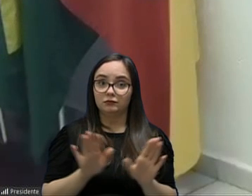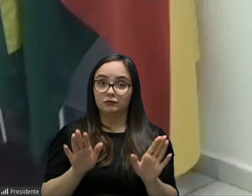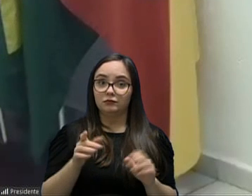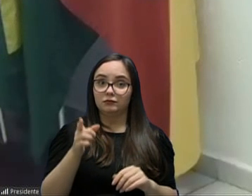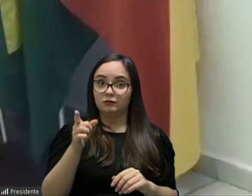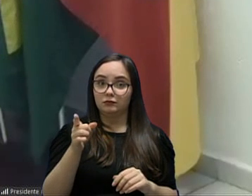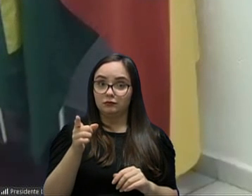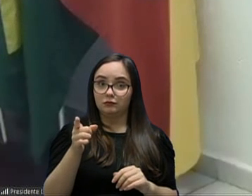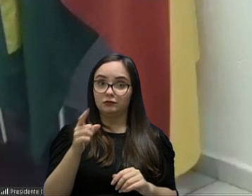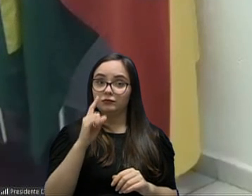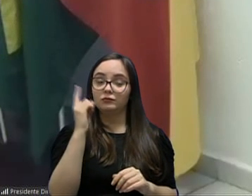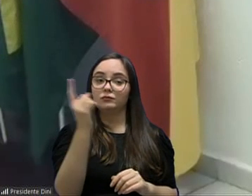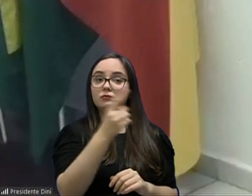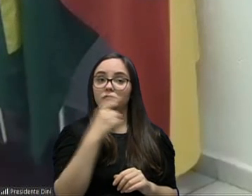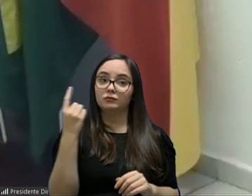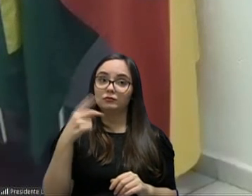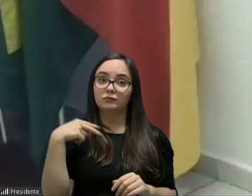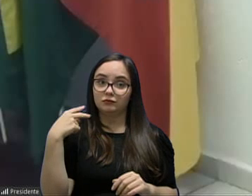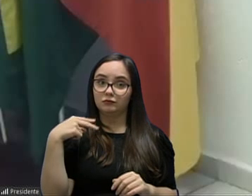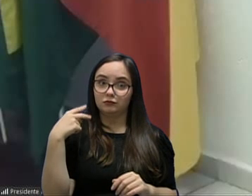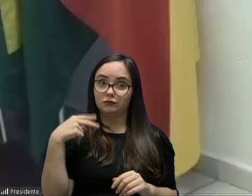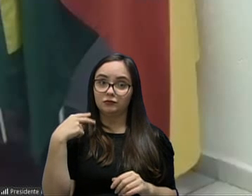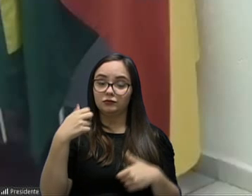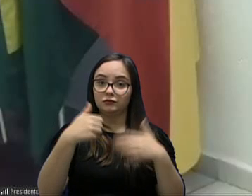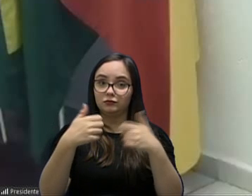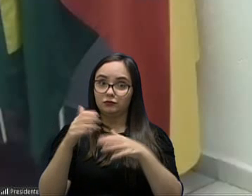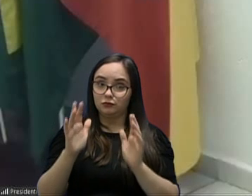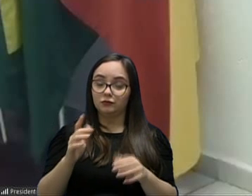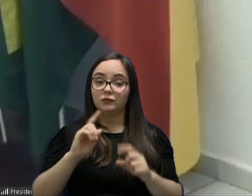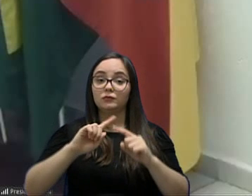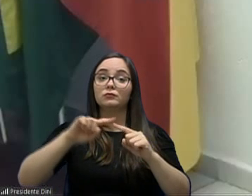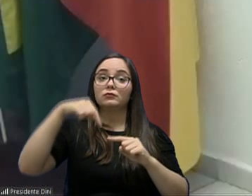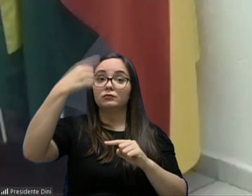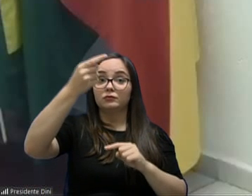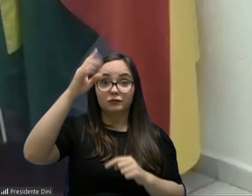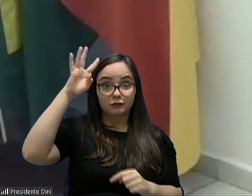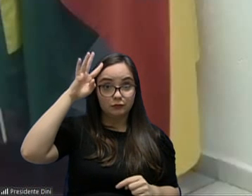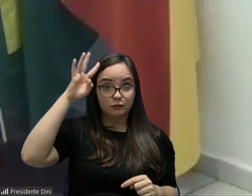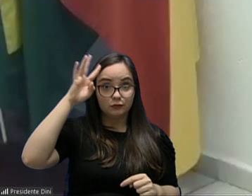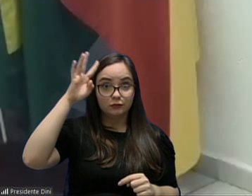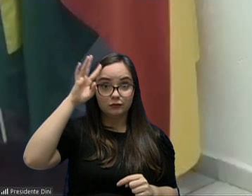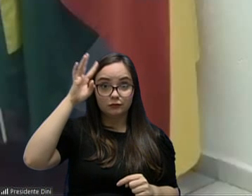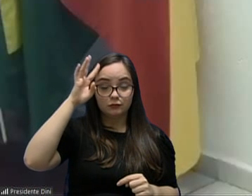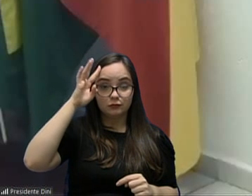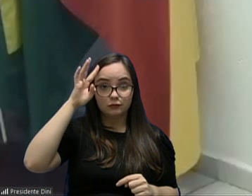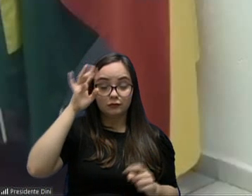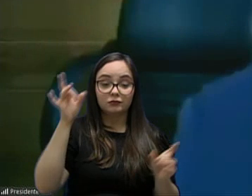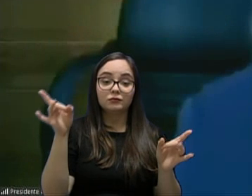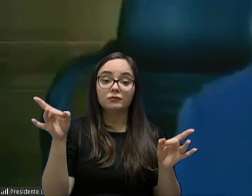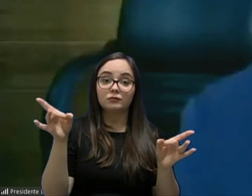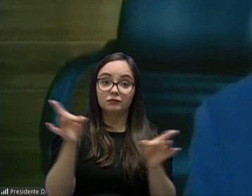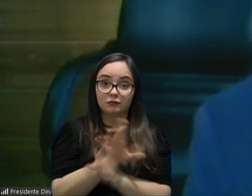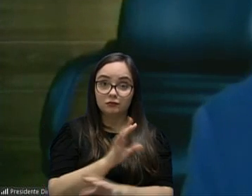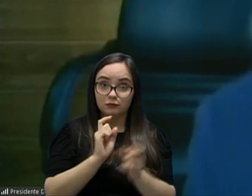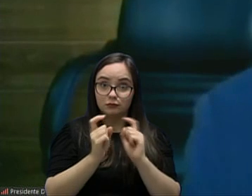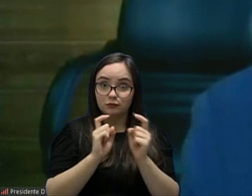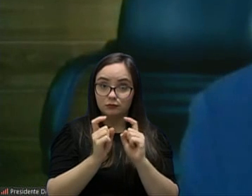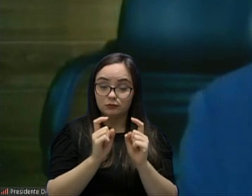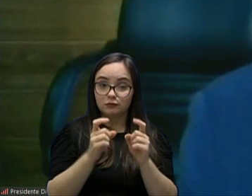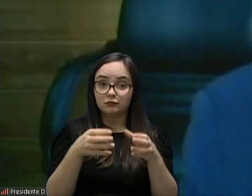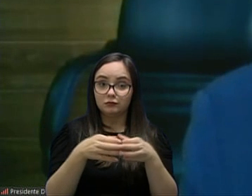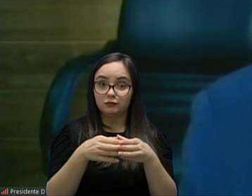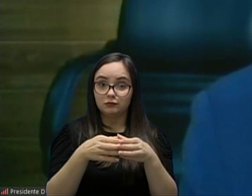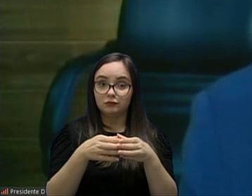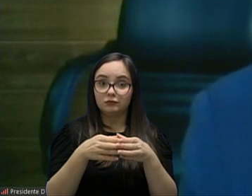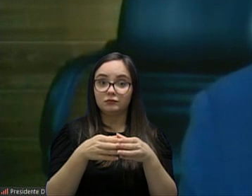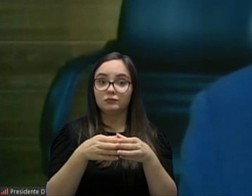todos os colegas vereadores, já vamos deixar para a próxima quarta-feira, após a sessão ordinária,